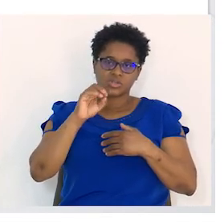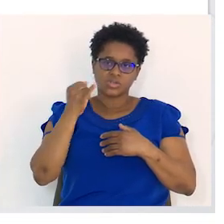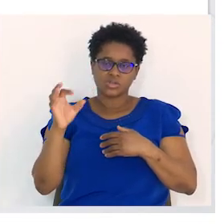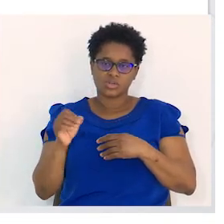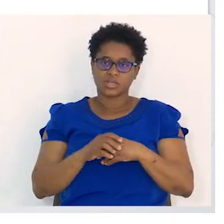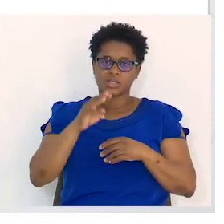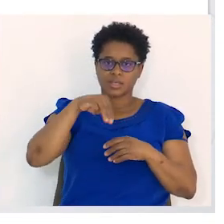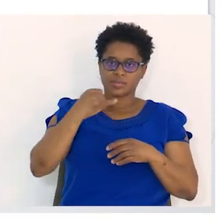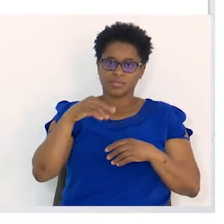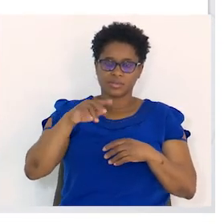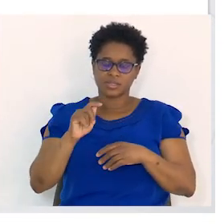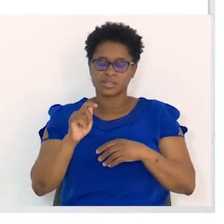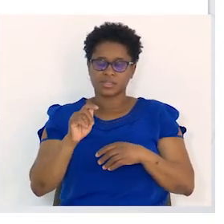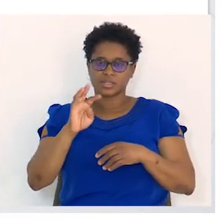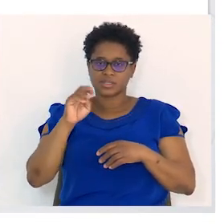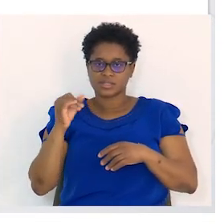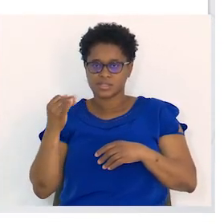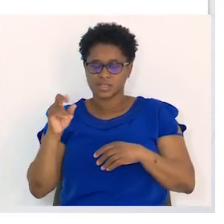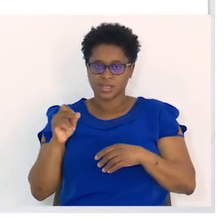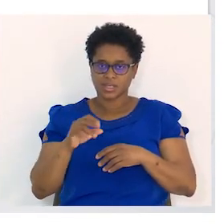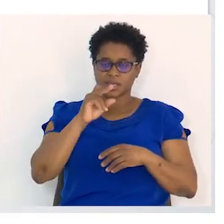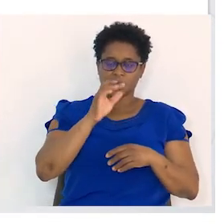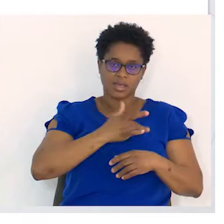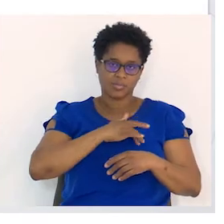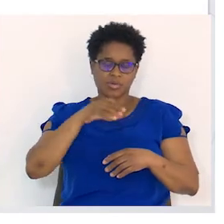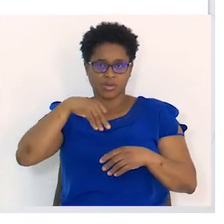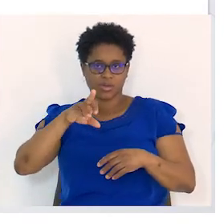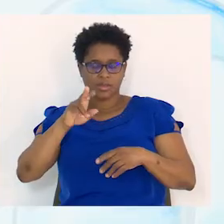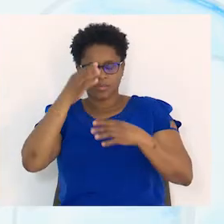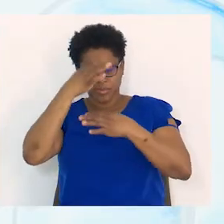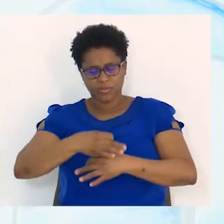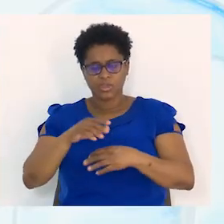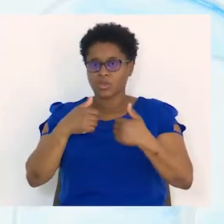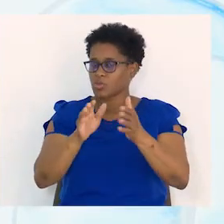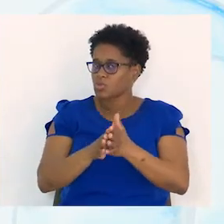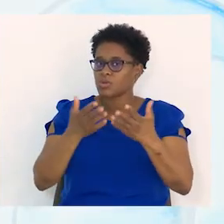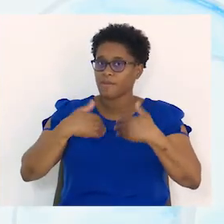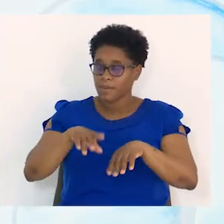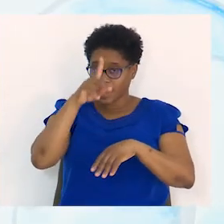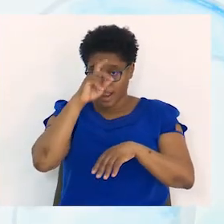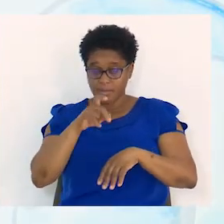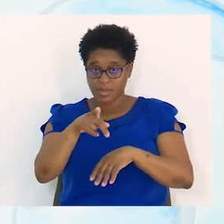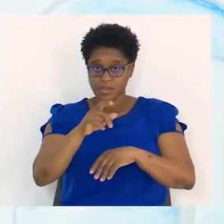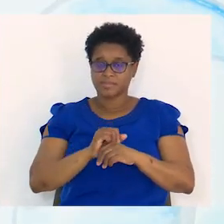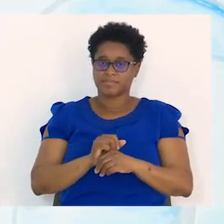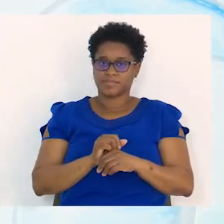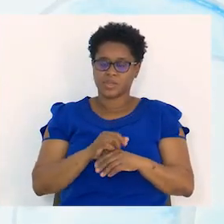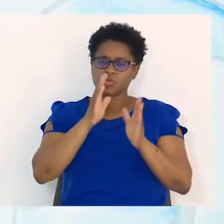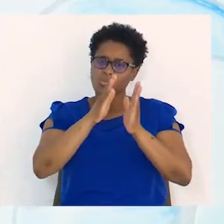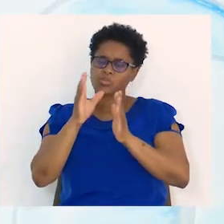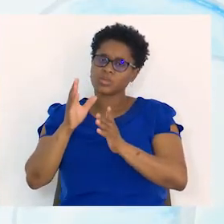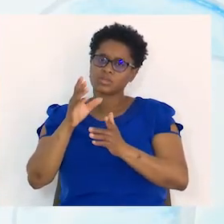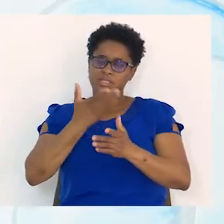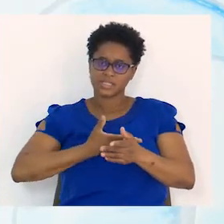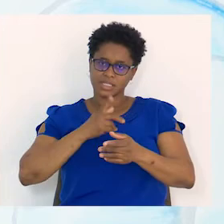Mini-saia. Amor perfeito. E é tudo. Então, mas lembra-te que no processo